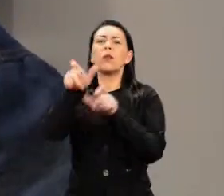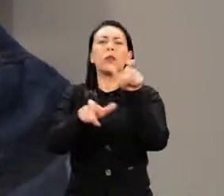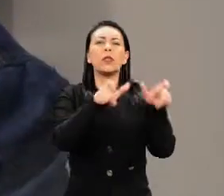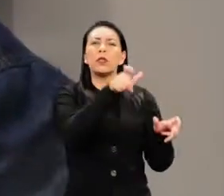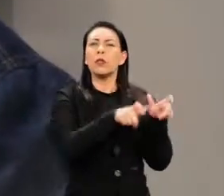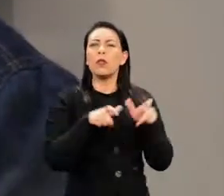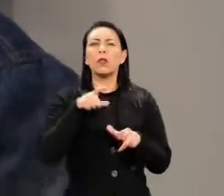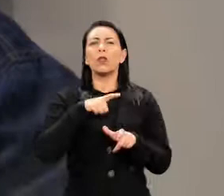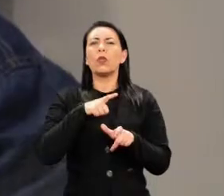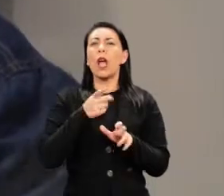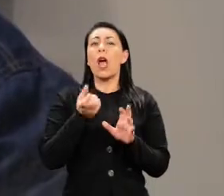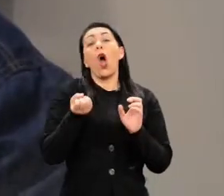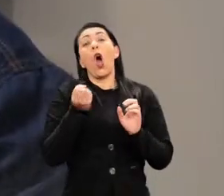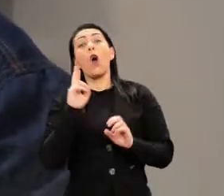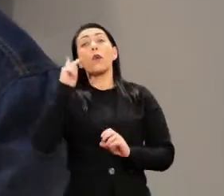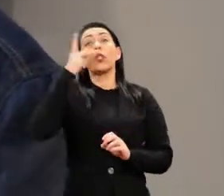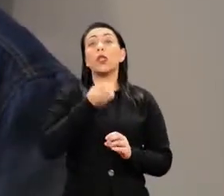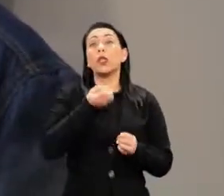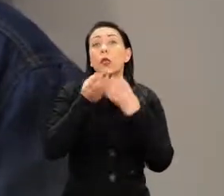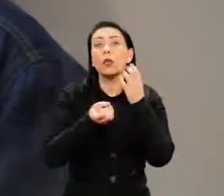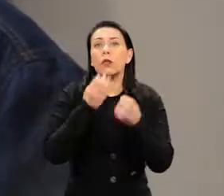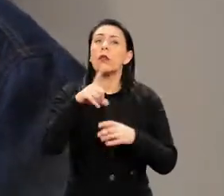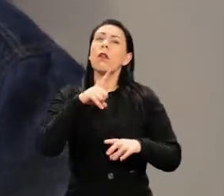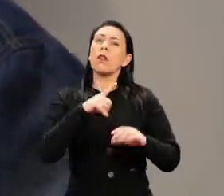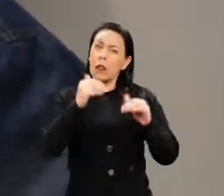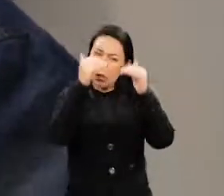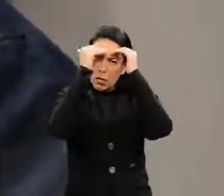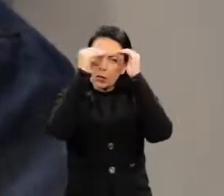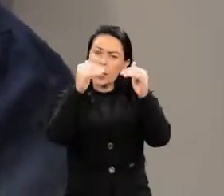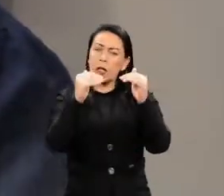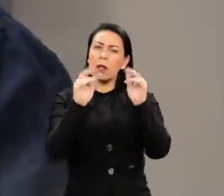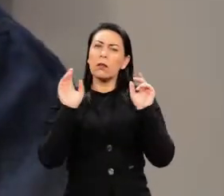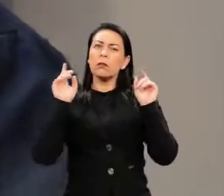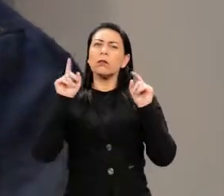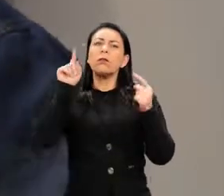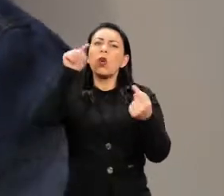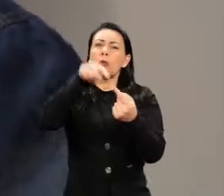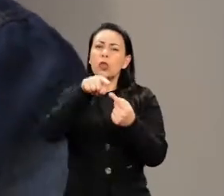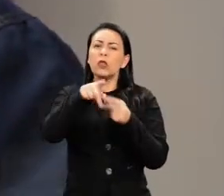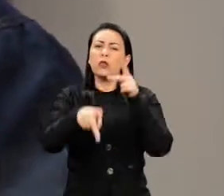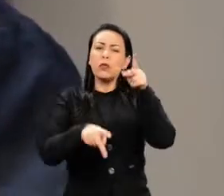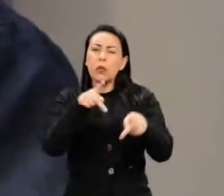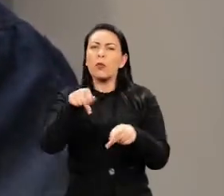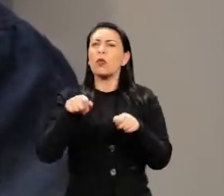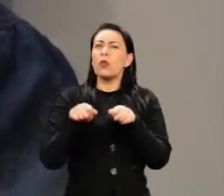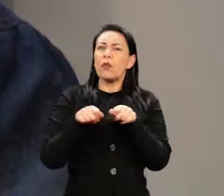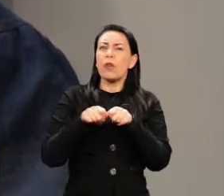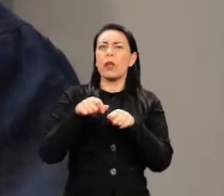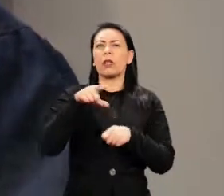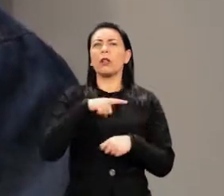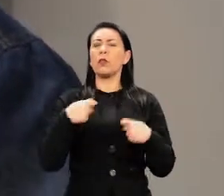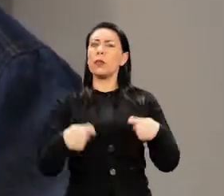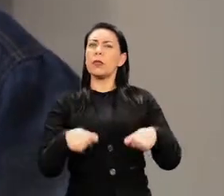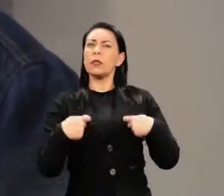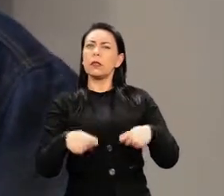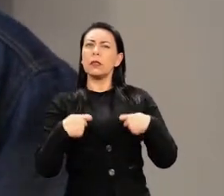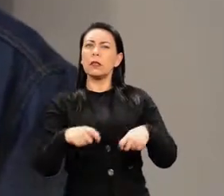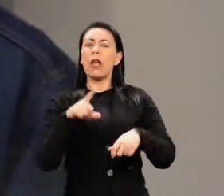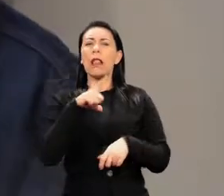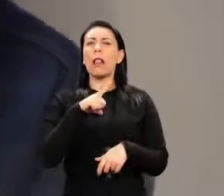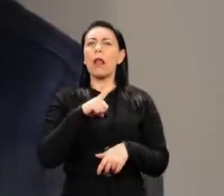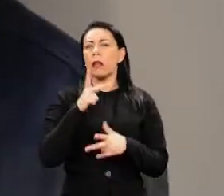pessoa total fato que tu tá transmitindo e saber respeitar o público que tanto fez que tomarem as medidas necessárias